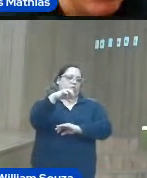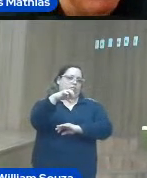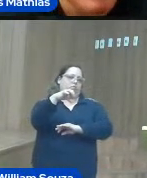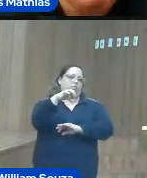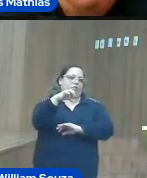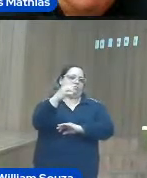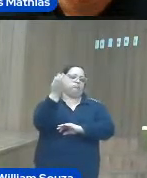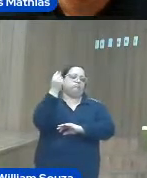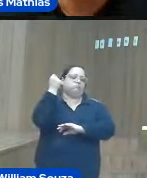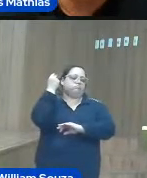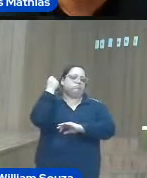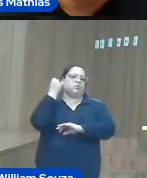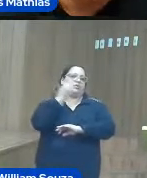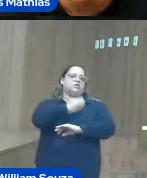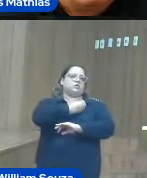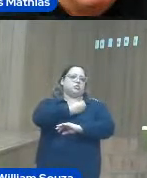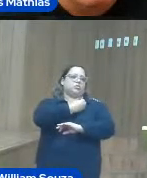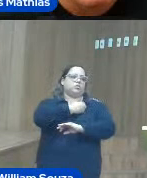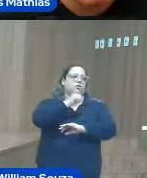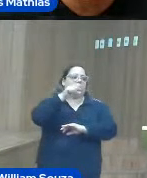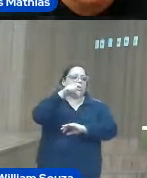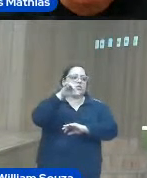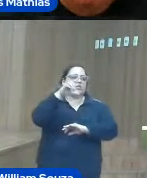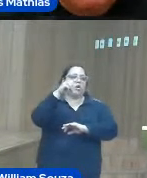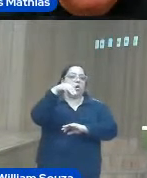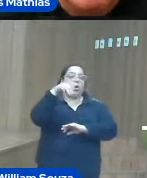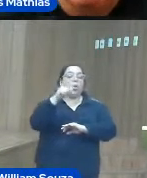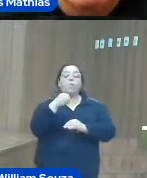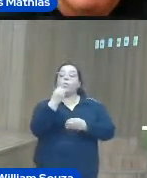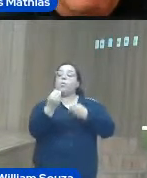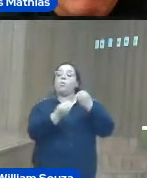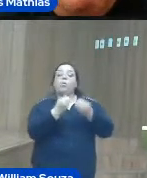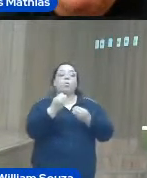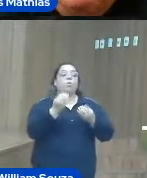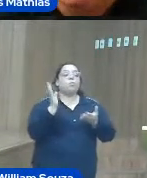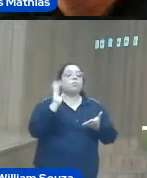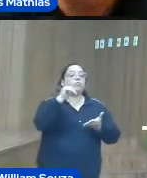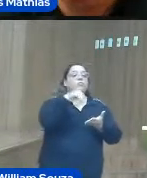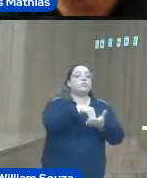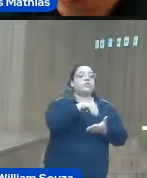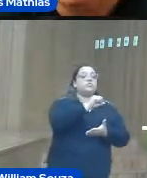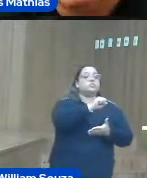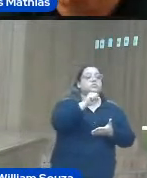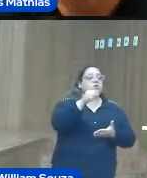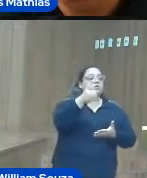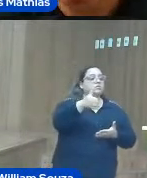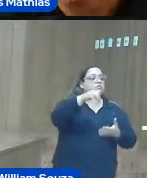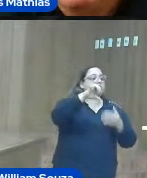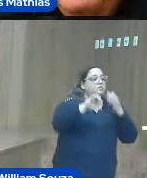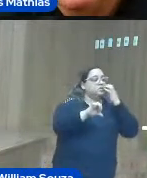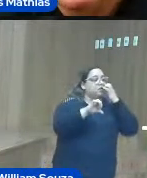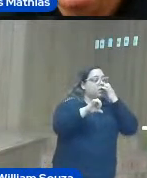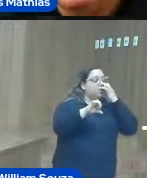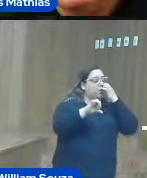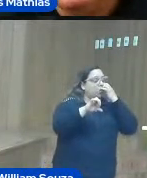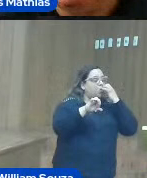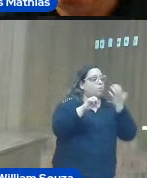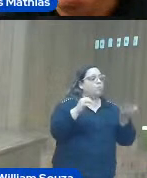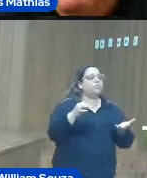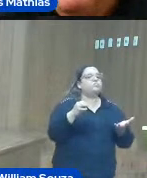isso é algo que mostra como que nessa época, no final do século XIX, toda